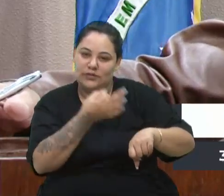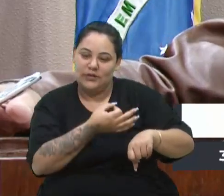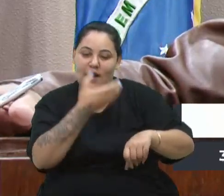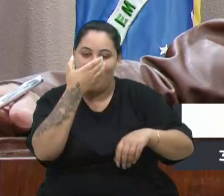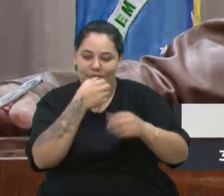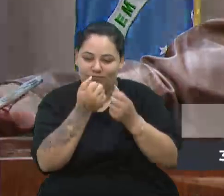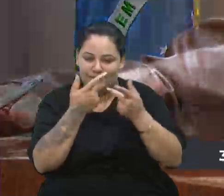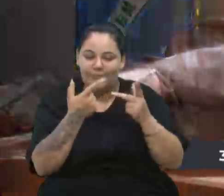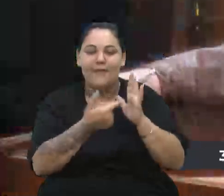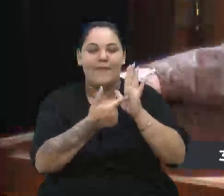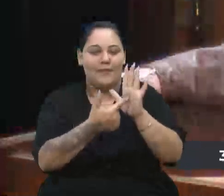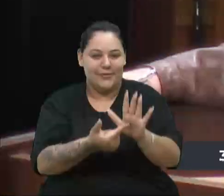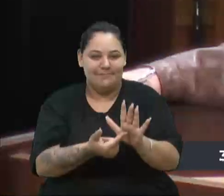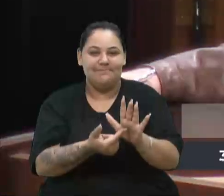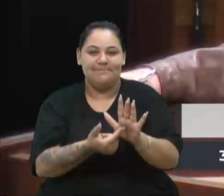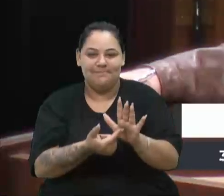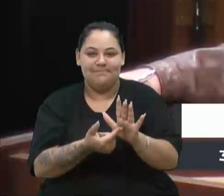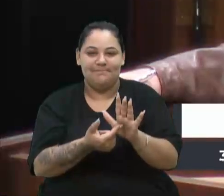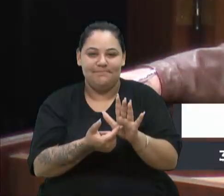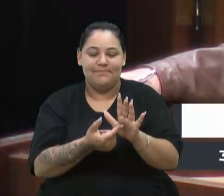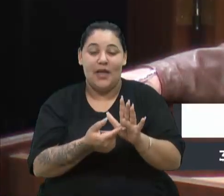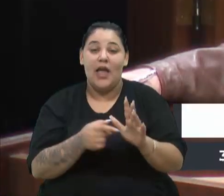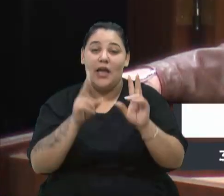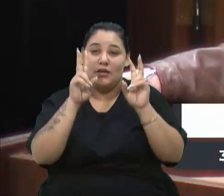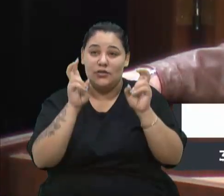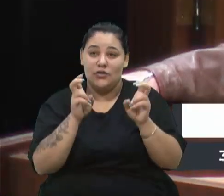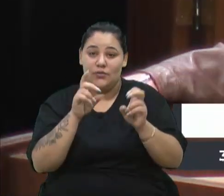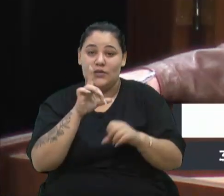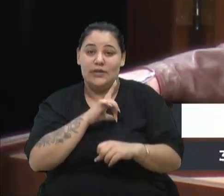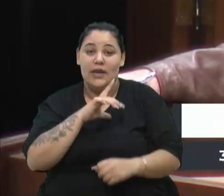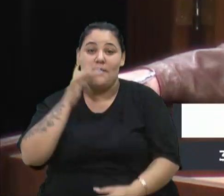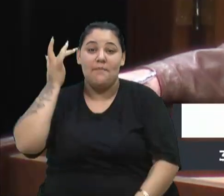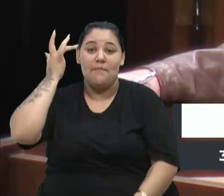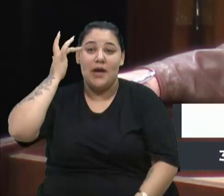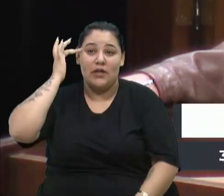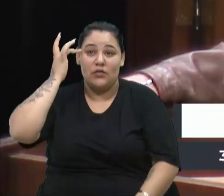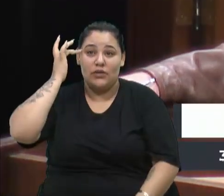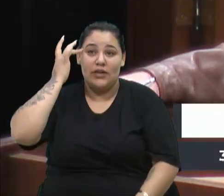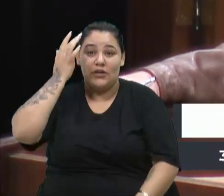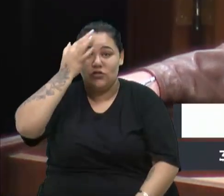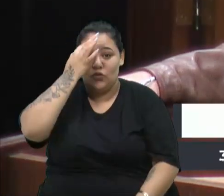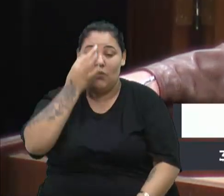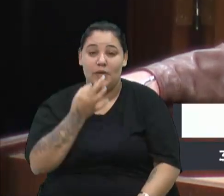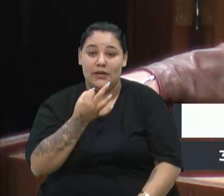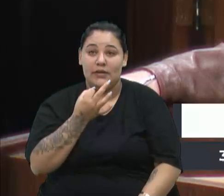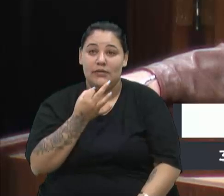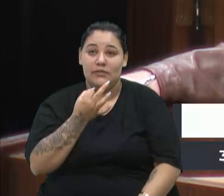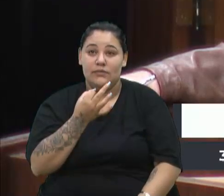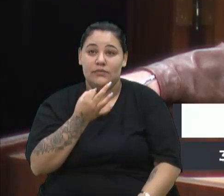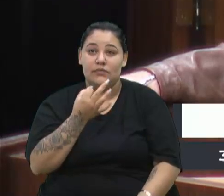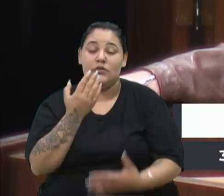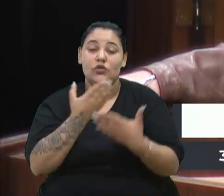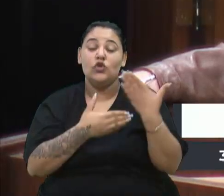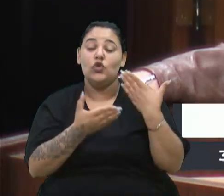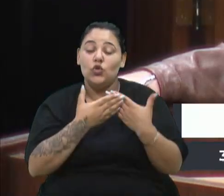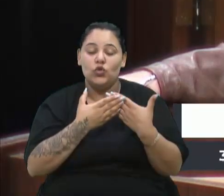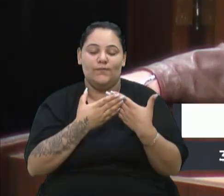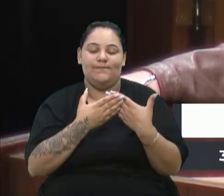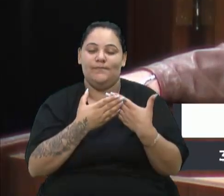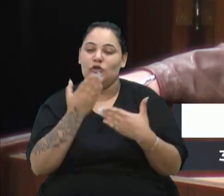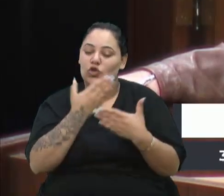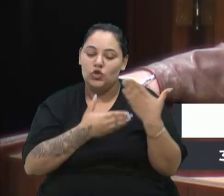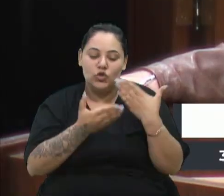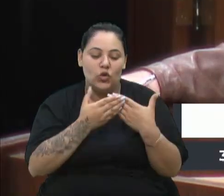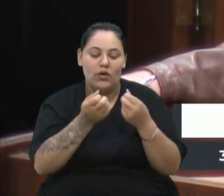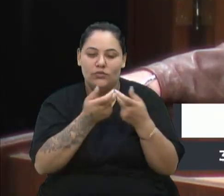aparecerão. É sobre o tempo, sobre ter a maturidade de compreender que tudo, absolutamente tudo,